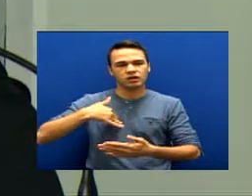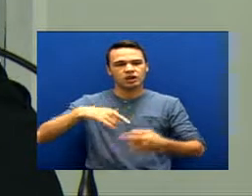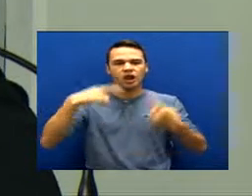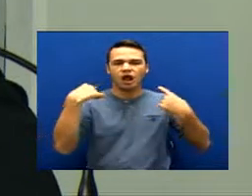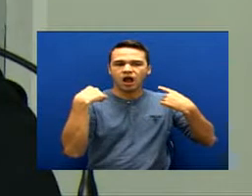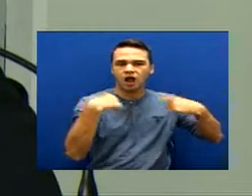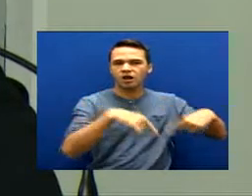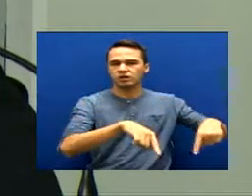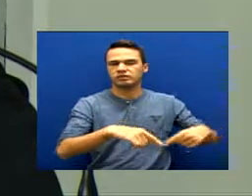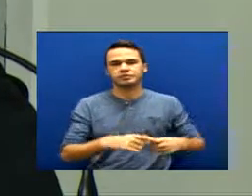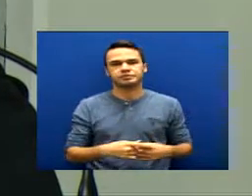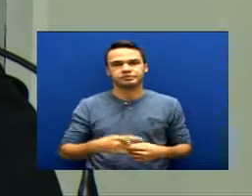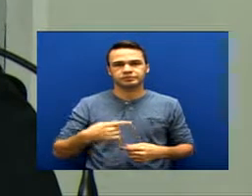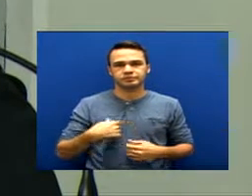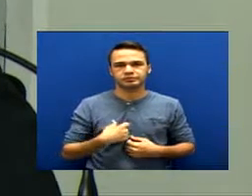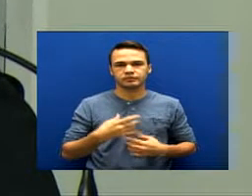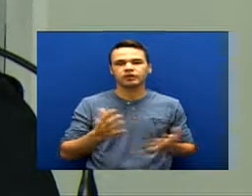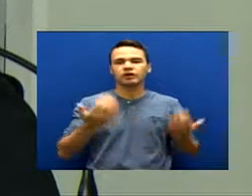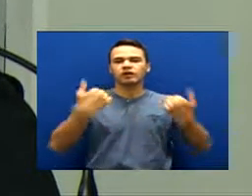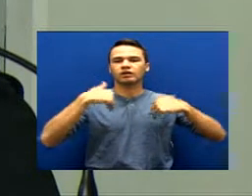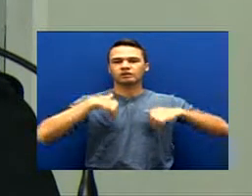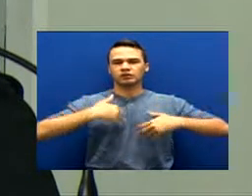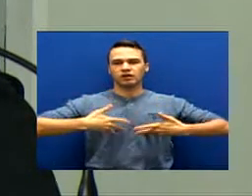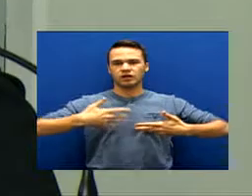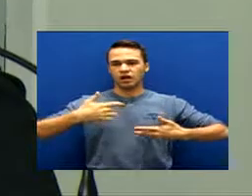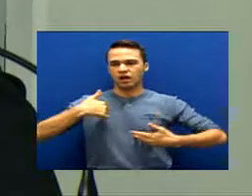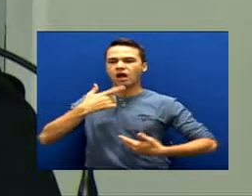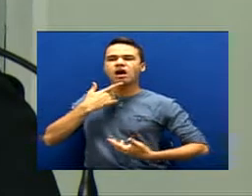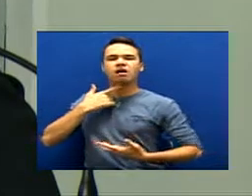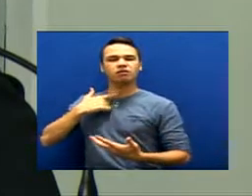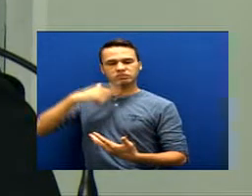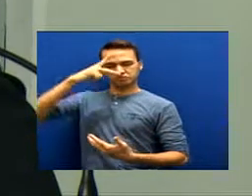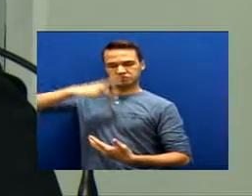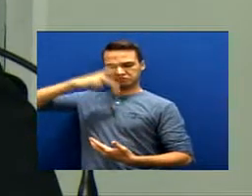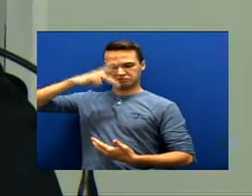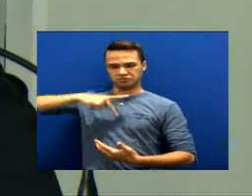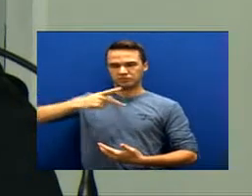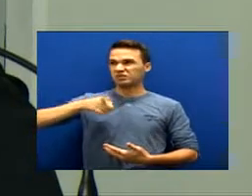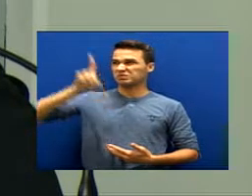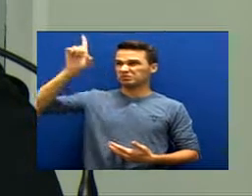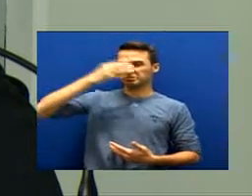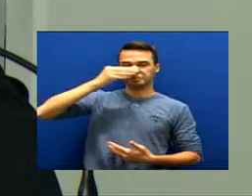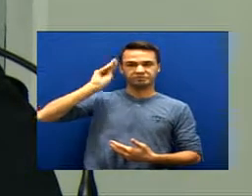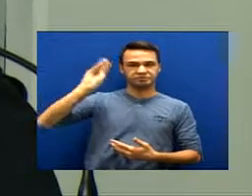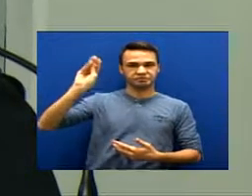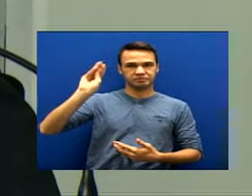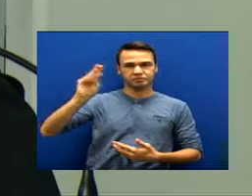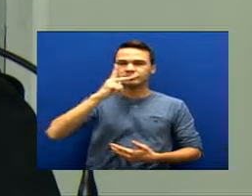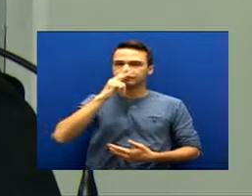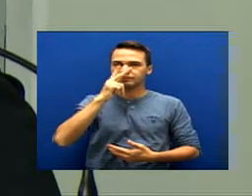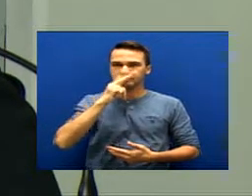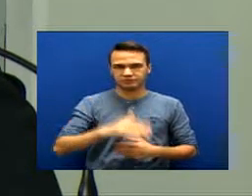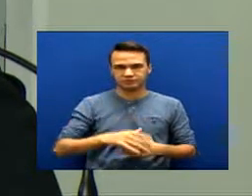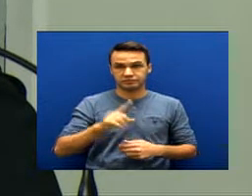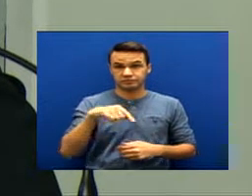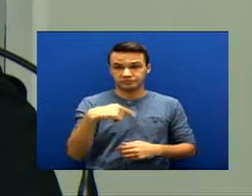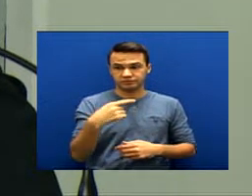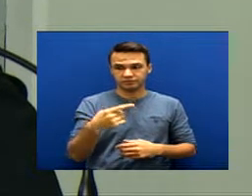violência, poderíamos falar de crise, poderíamos falar do descrédito das instituições, seja família, empresas,